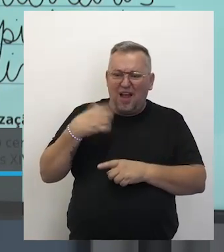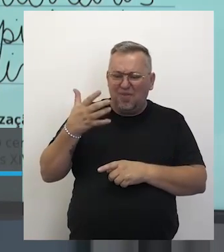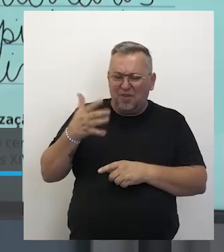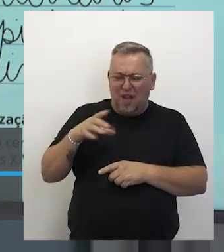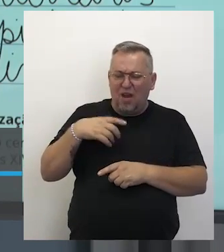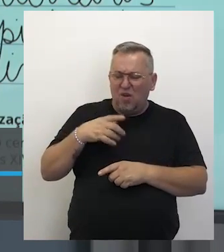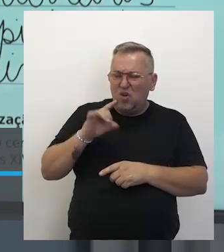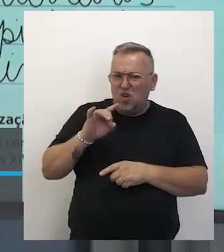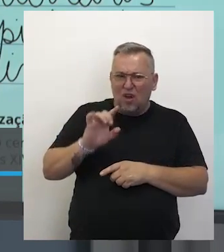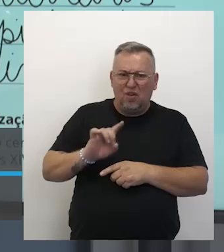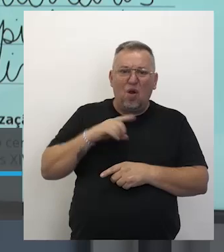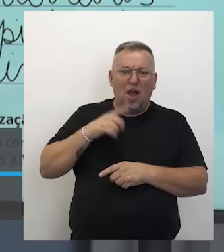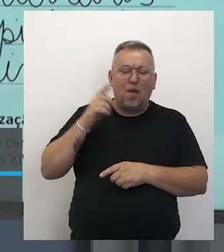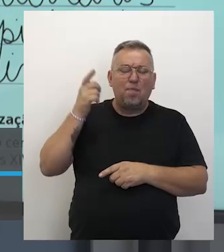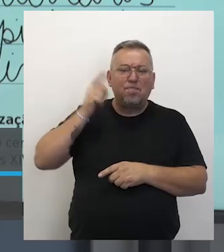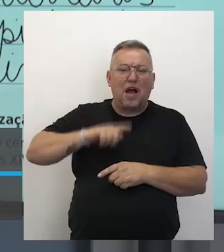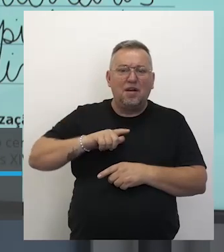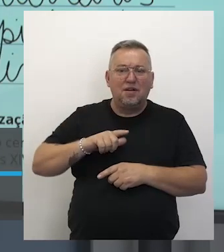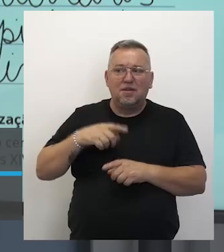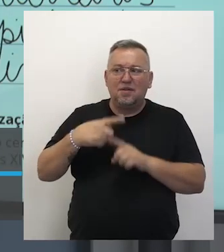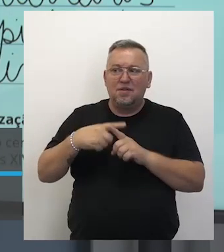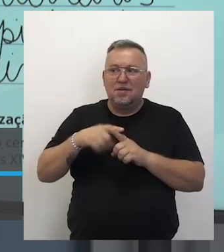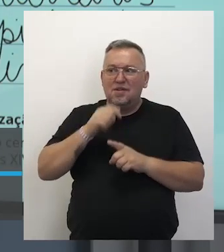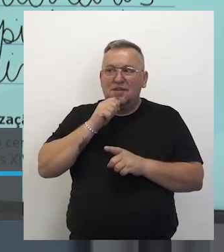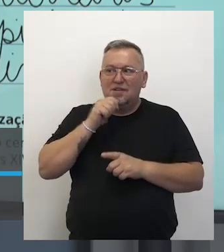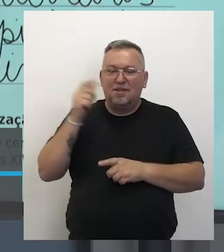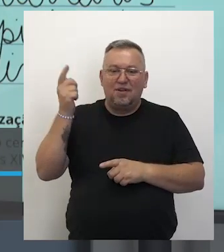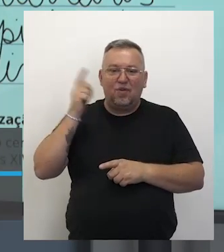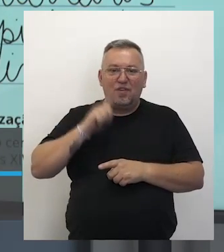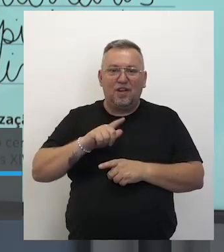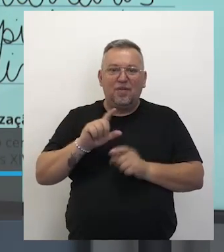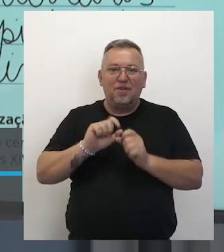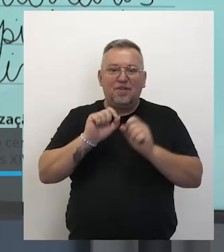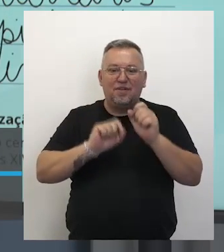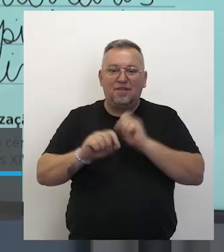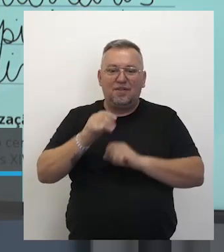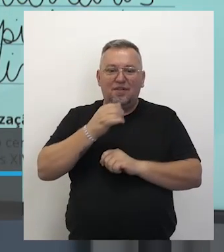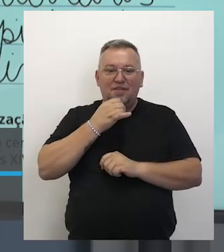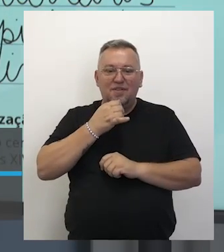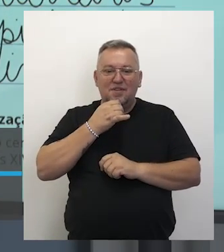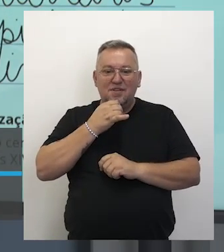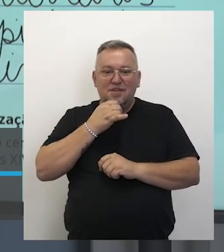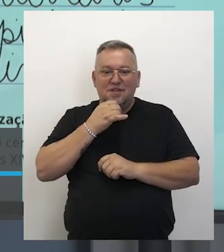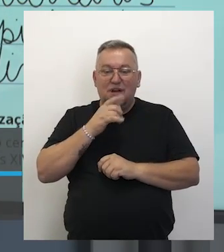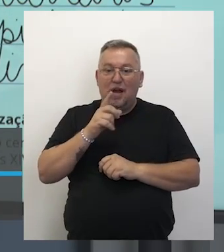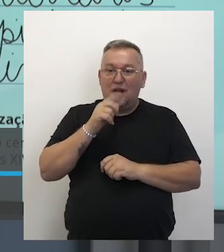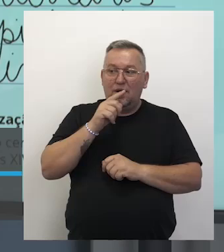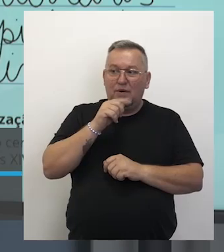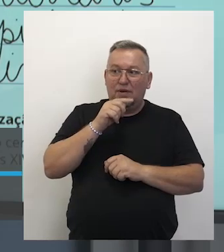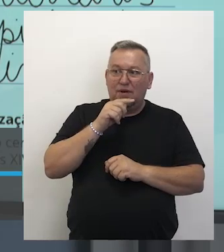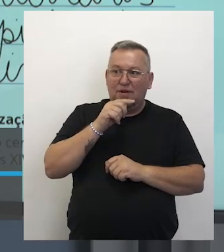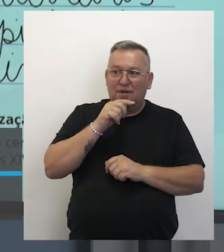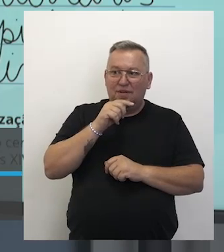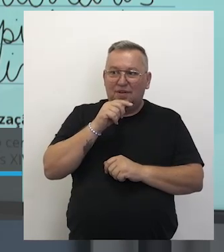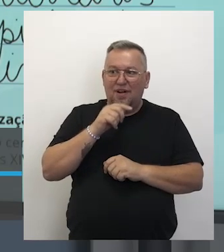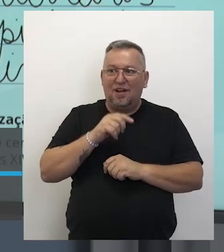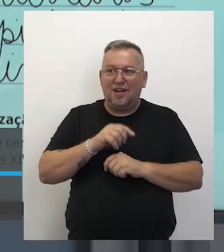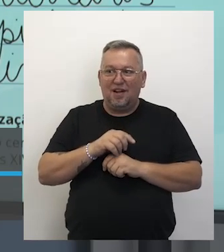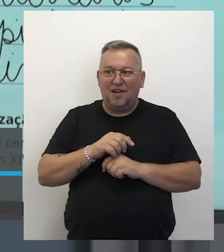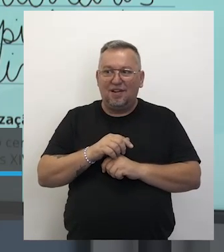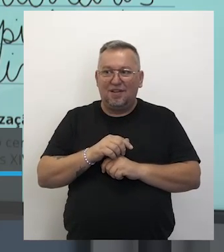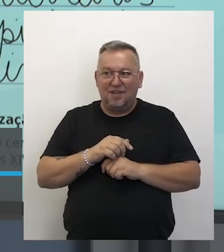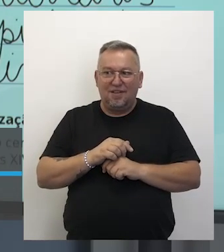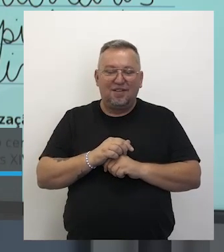território dela. Porque tem algumas coisas que ela não tem no território dela. Por exemplo, água. E no meu território tem